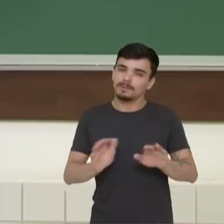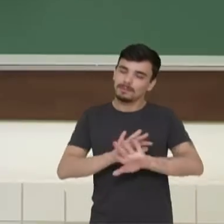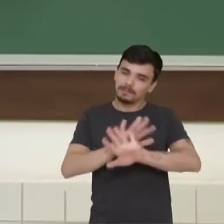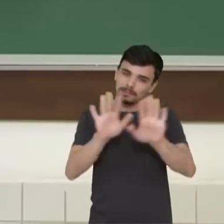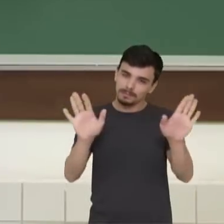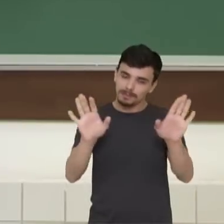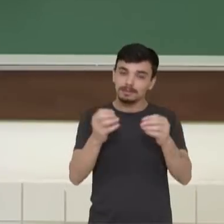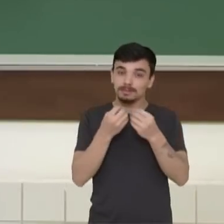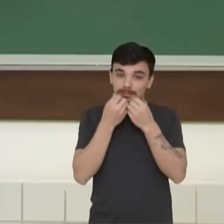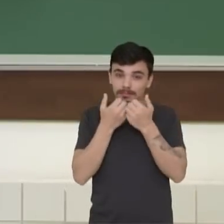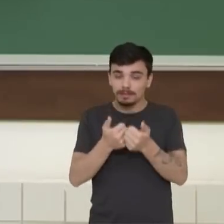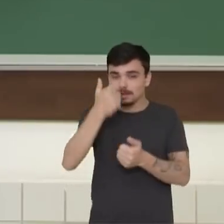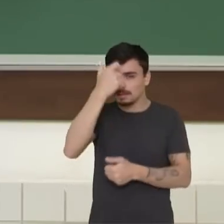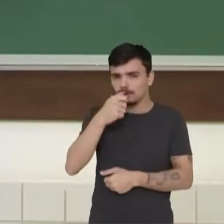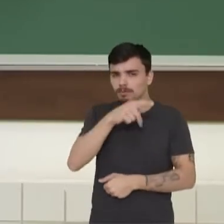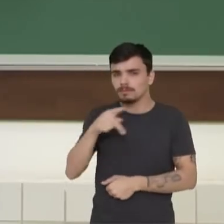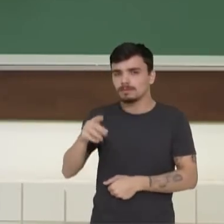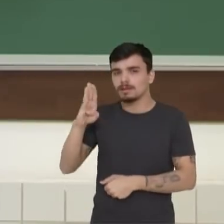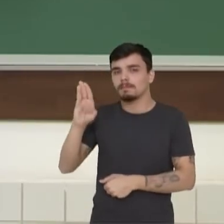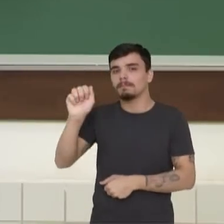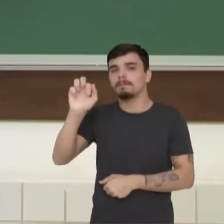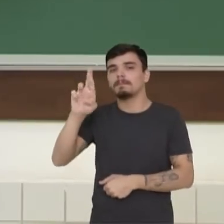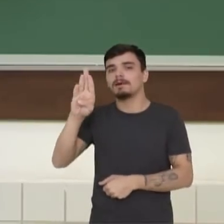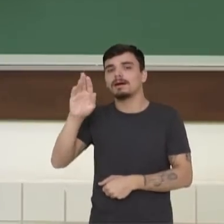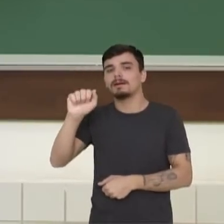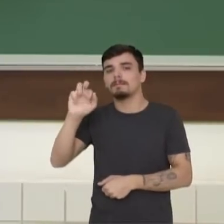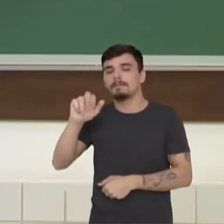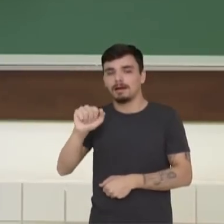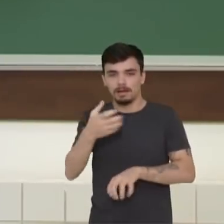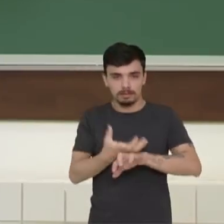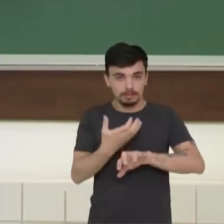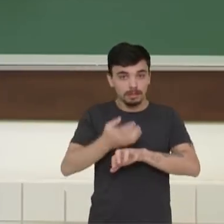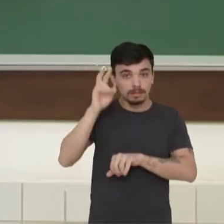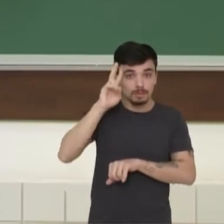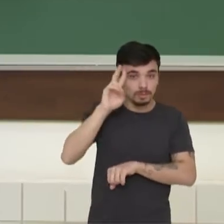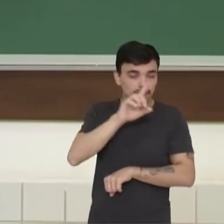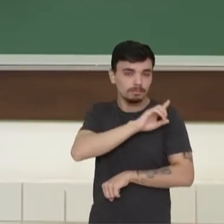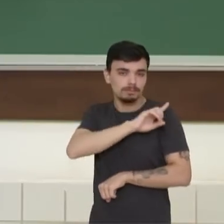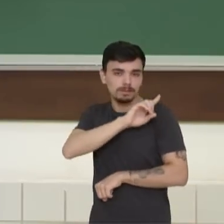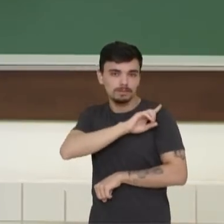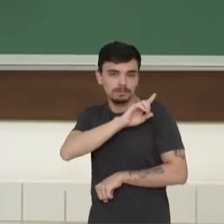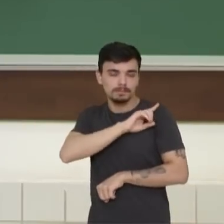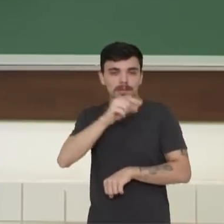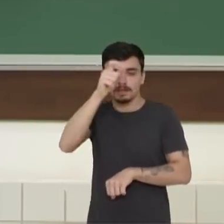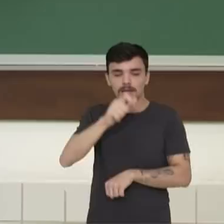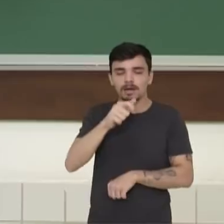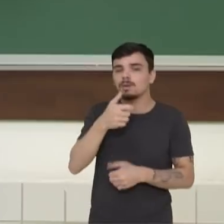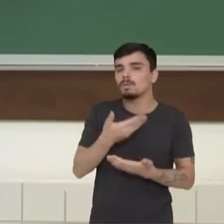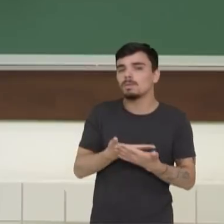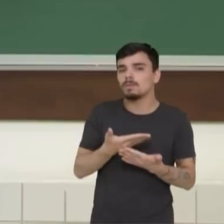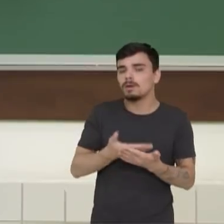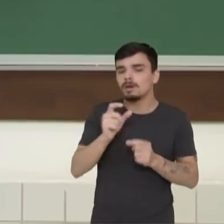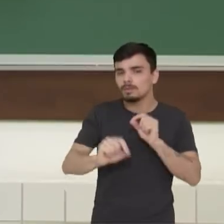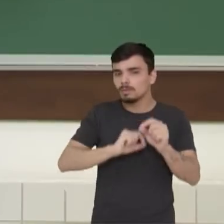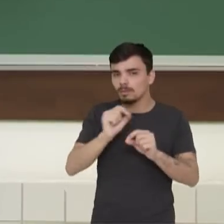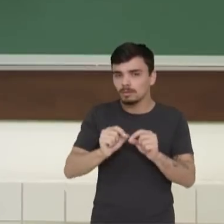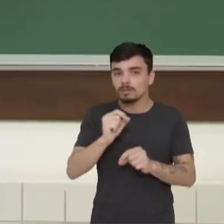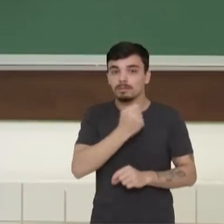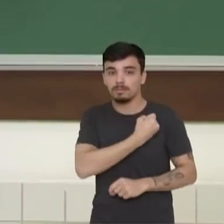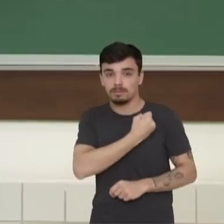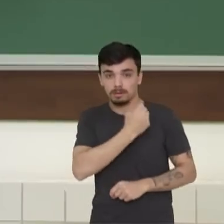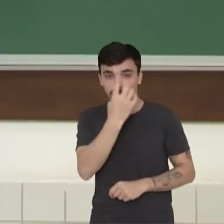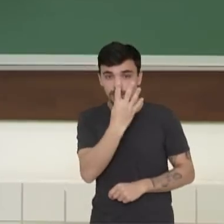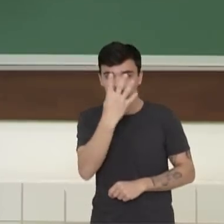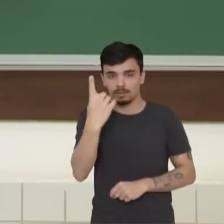Oi pessoal, eu sou a professora Bárbara, a professora de vocês de História do primeiro ano. Essa é a nossa aula